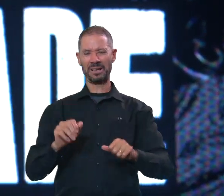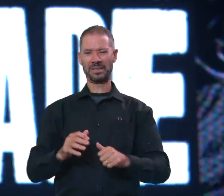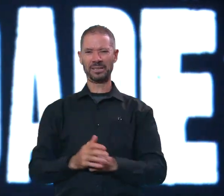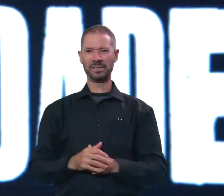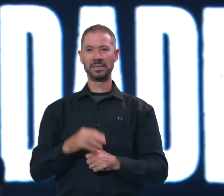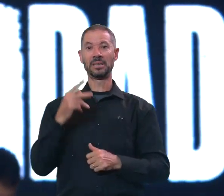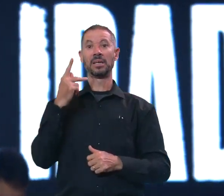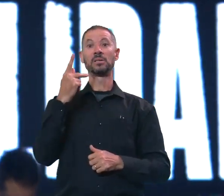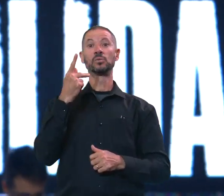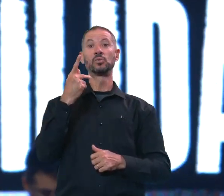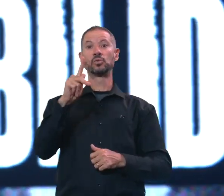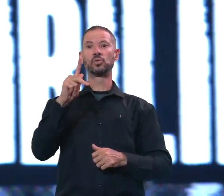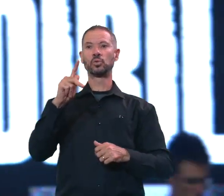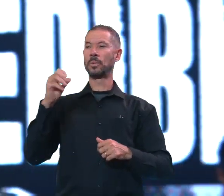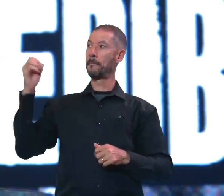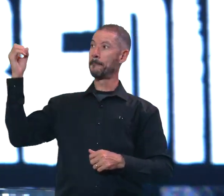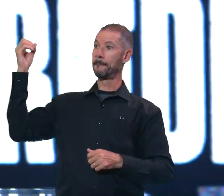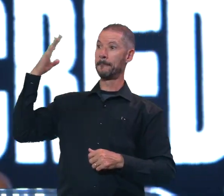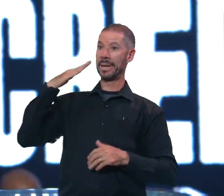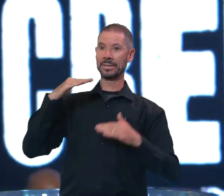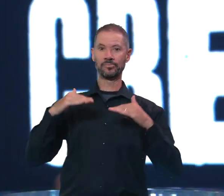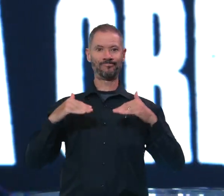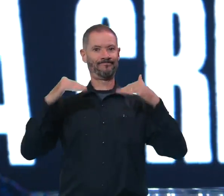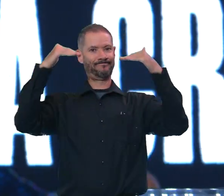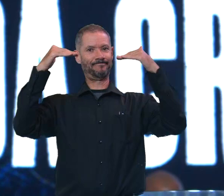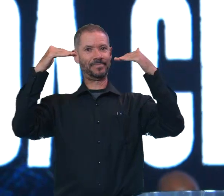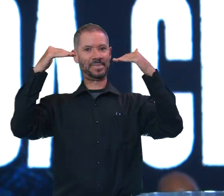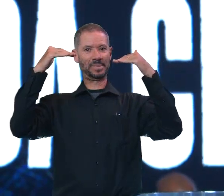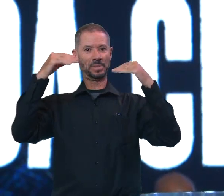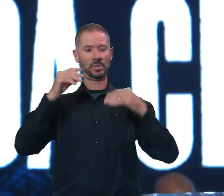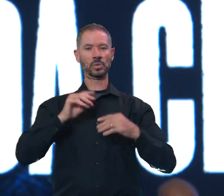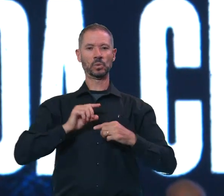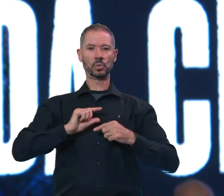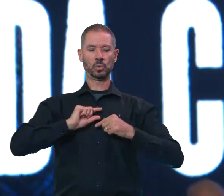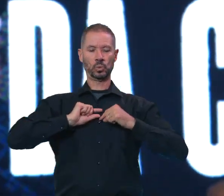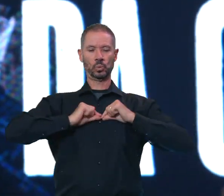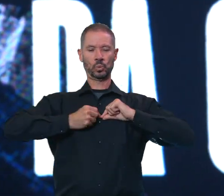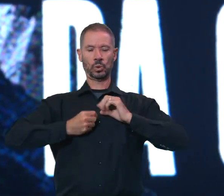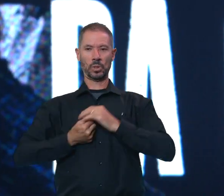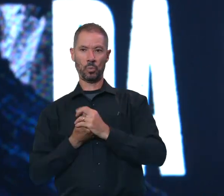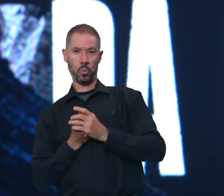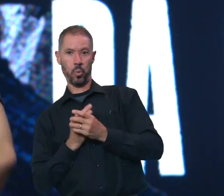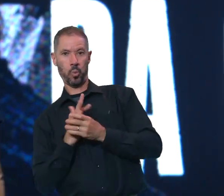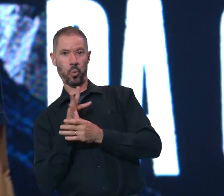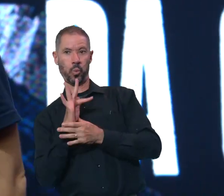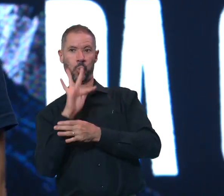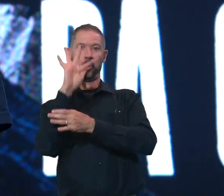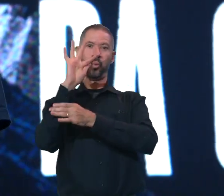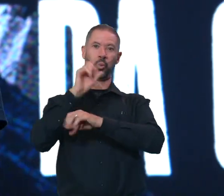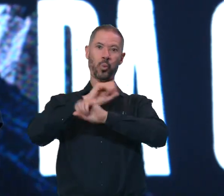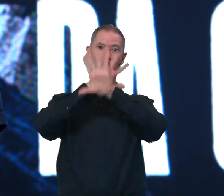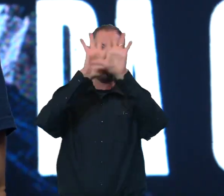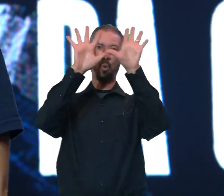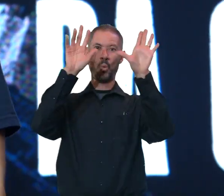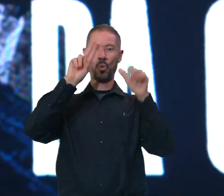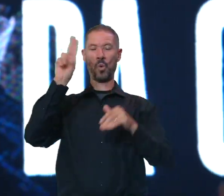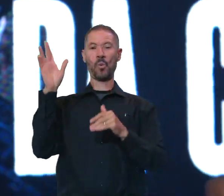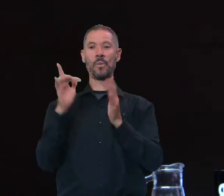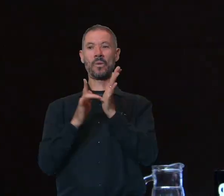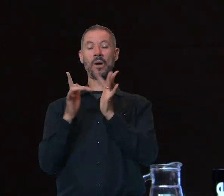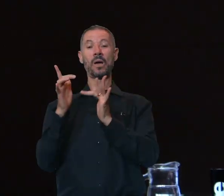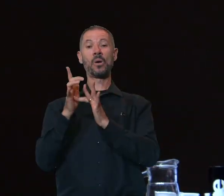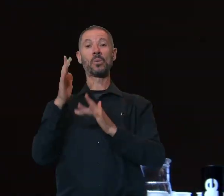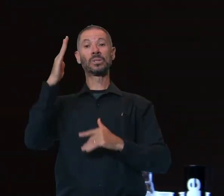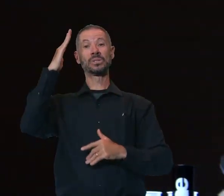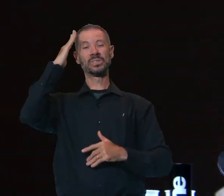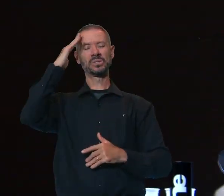A tua credencial é maior. O teu bordão está florescendo em nome de Jesus. E sabe,